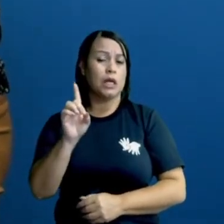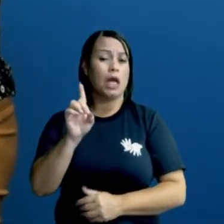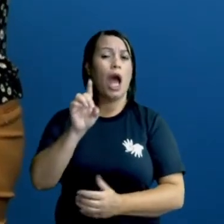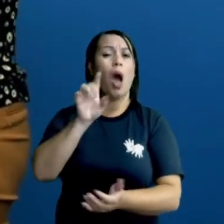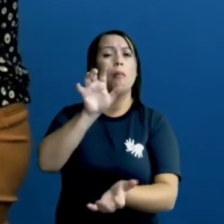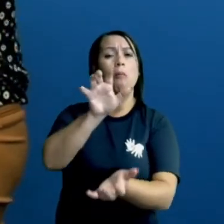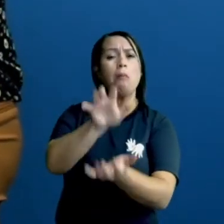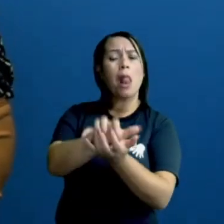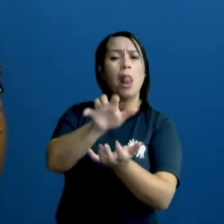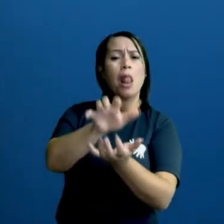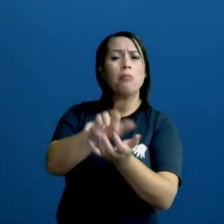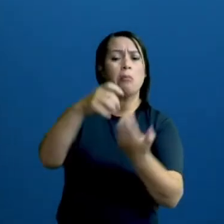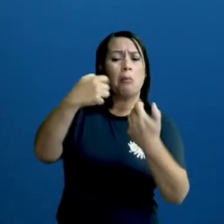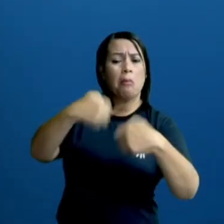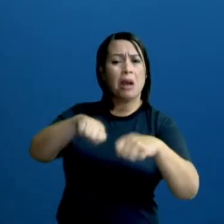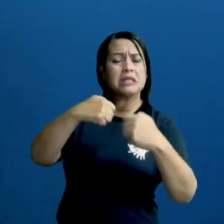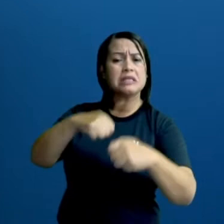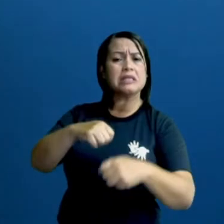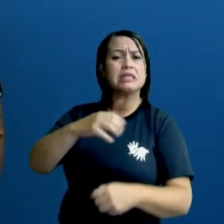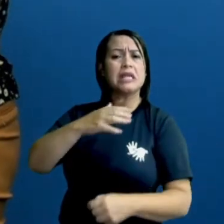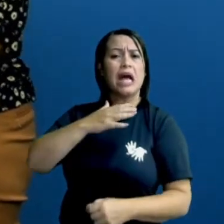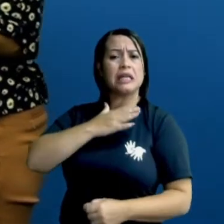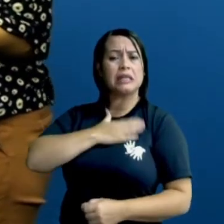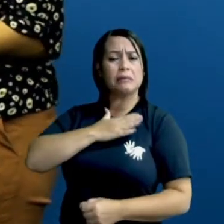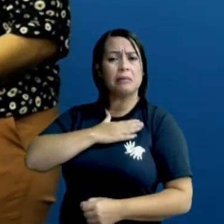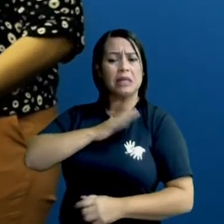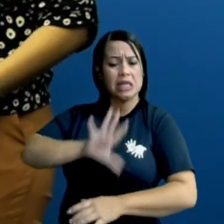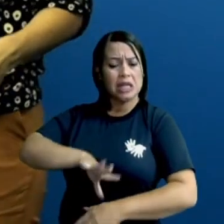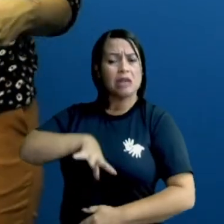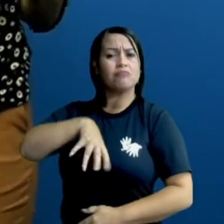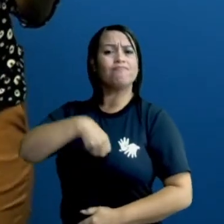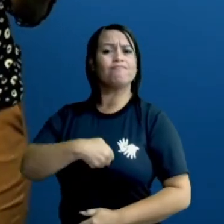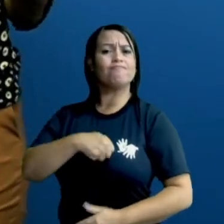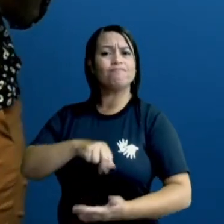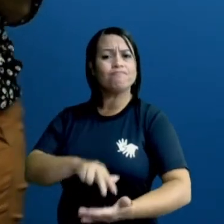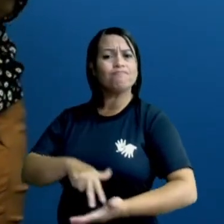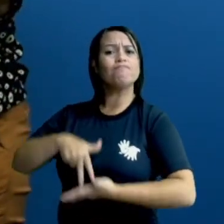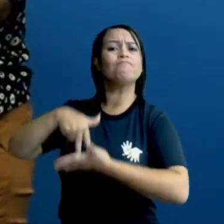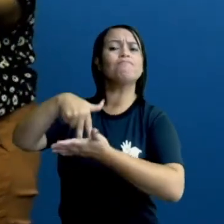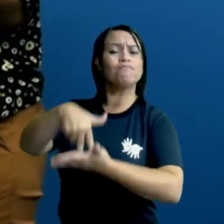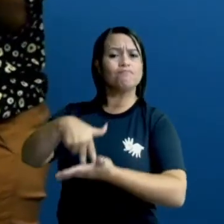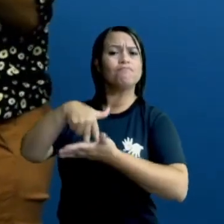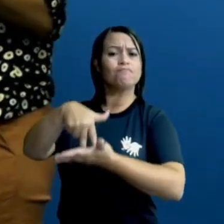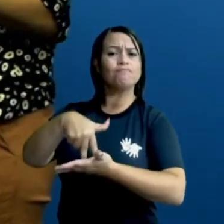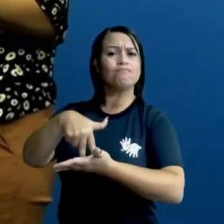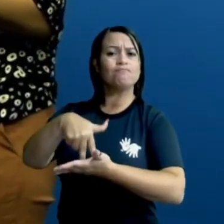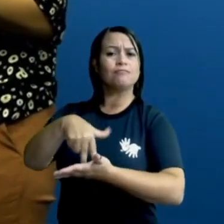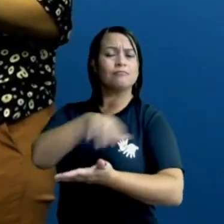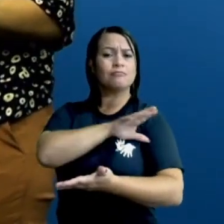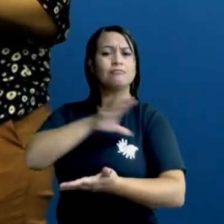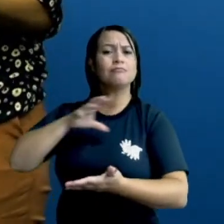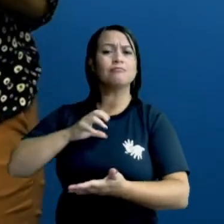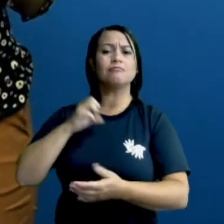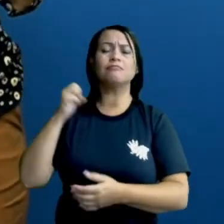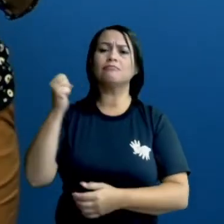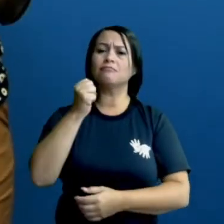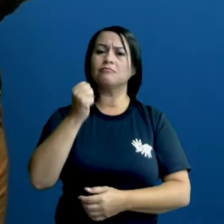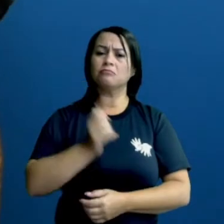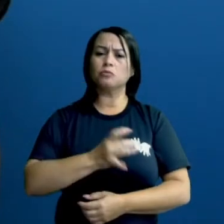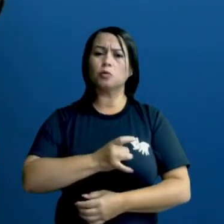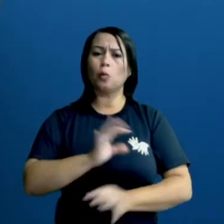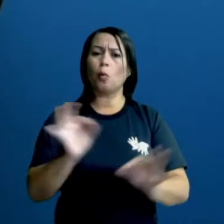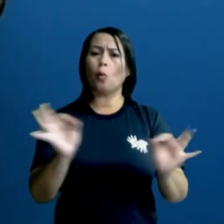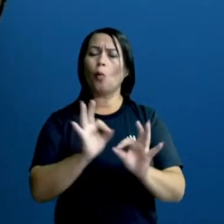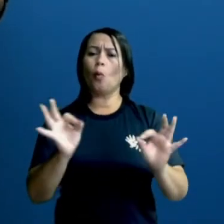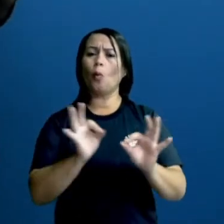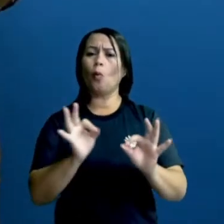pernambucano precisar do meu sangue em teu favor, darei altivo como um pelicano e